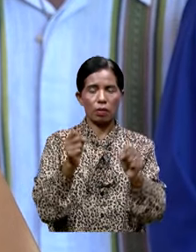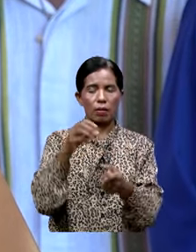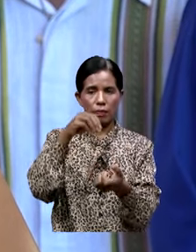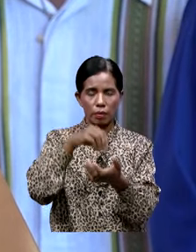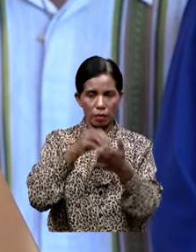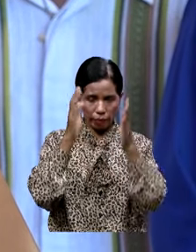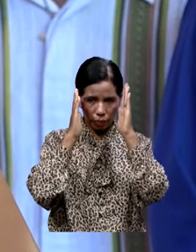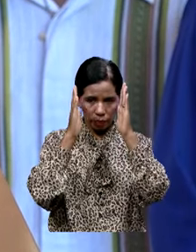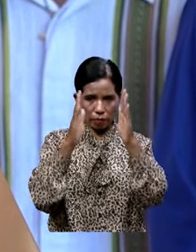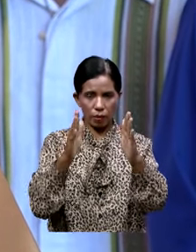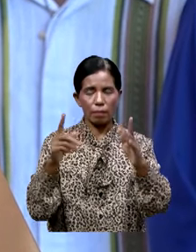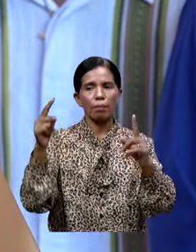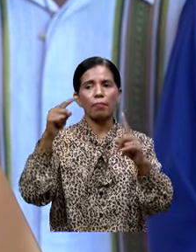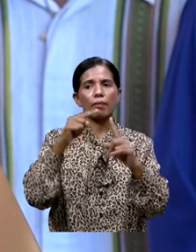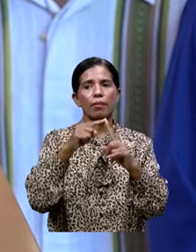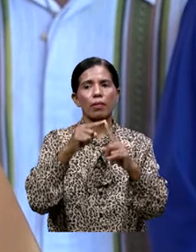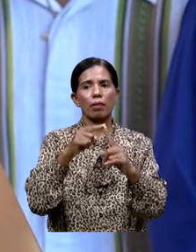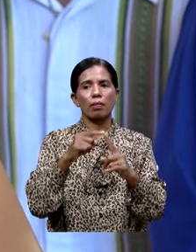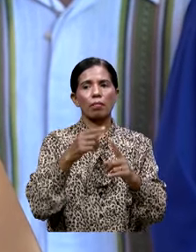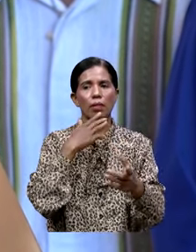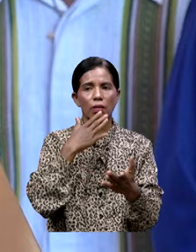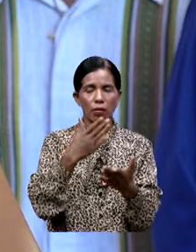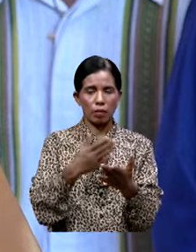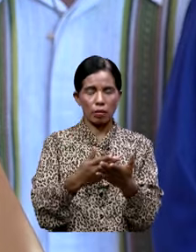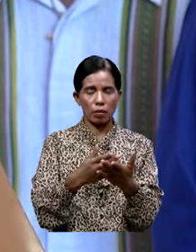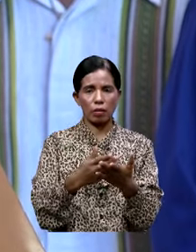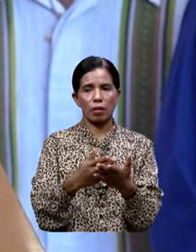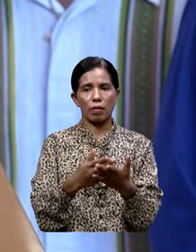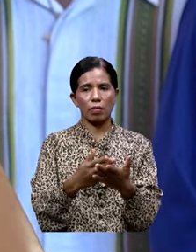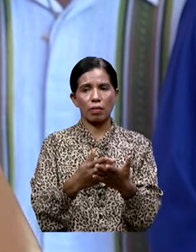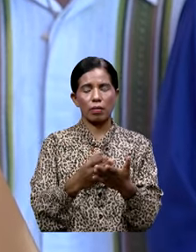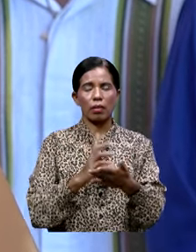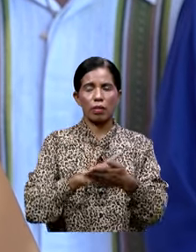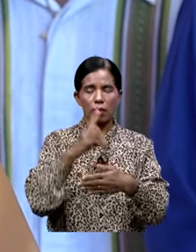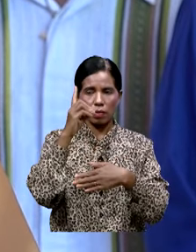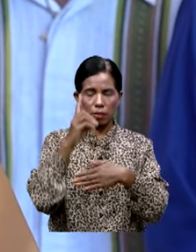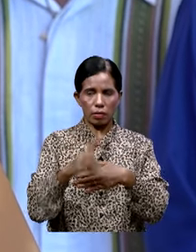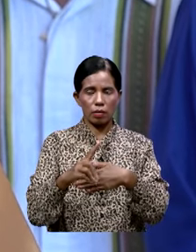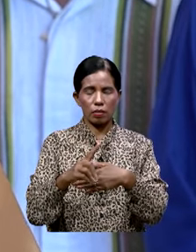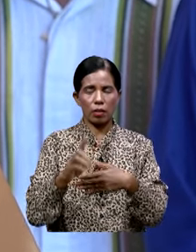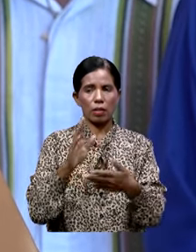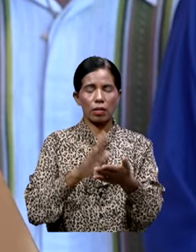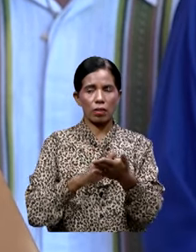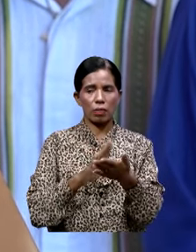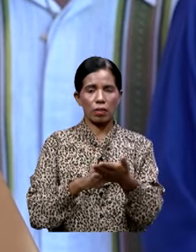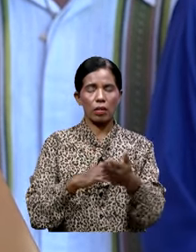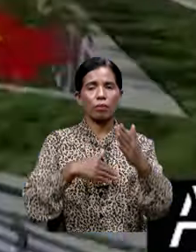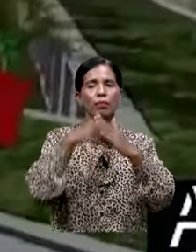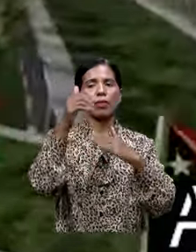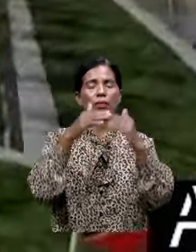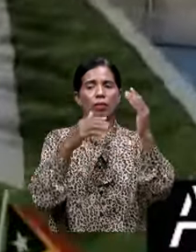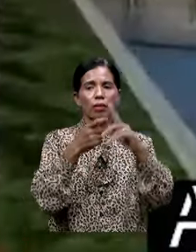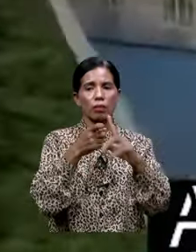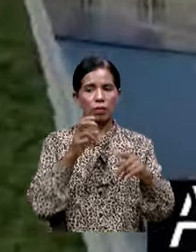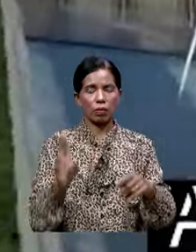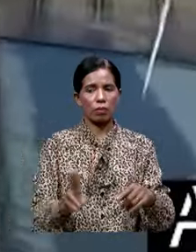atenção para o meu progresso em termos de desenvolvimento do campus ou infraestrutura da sua